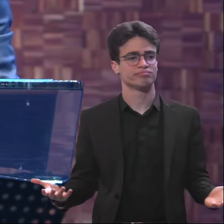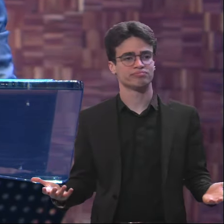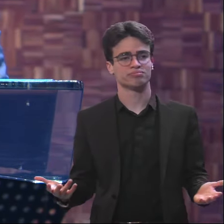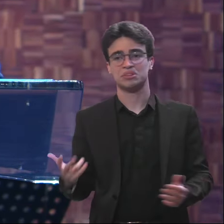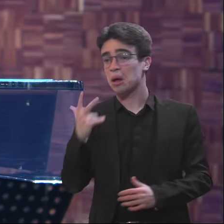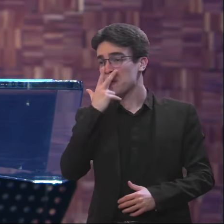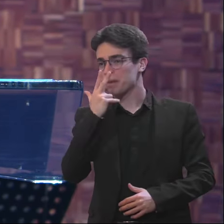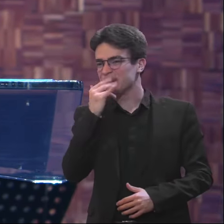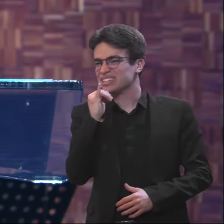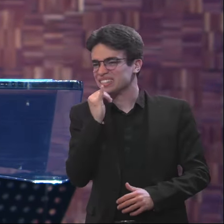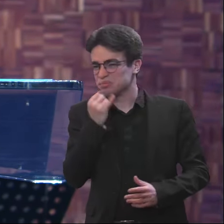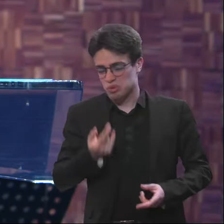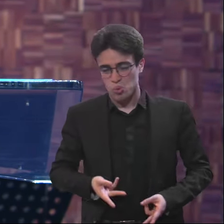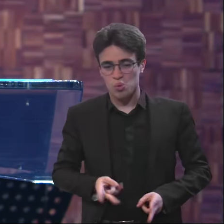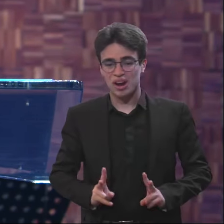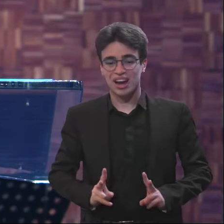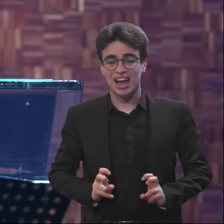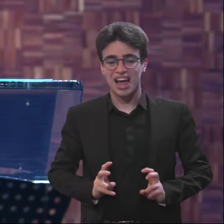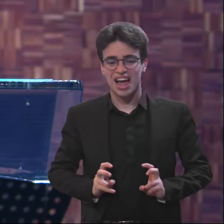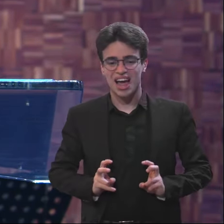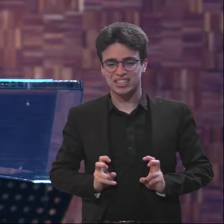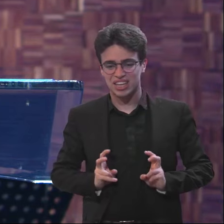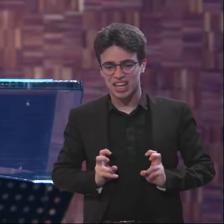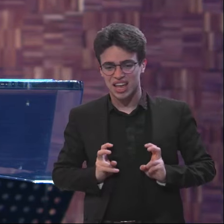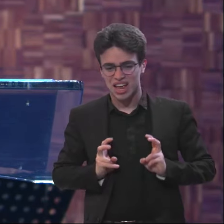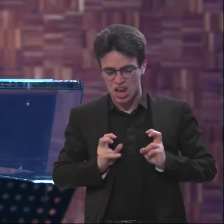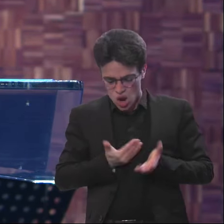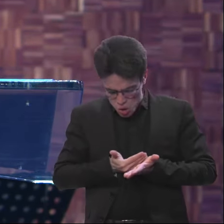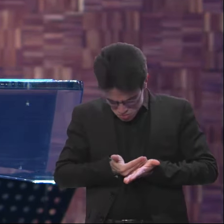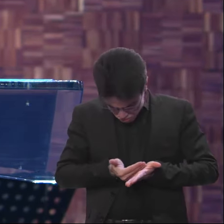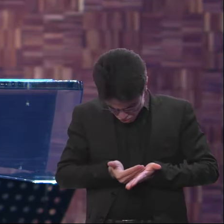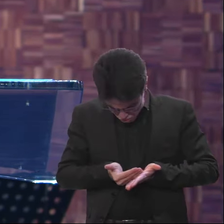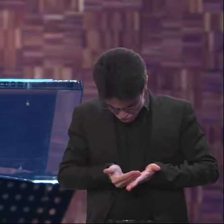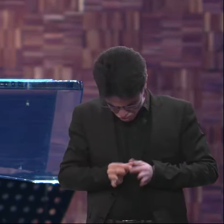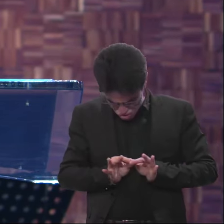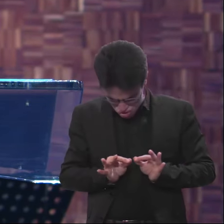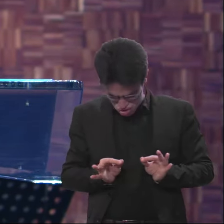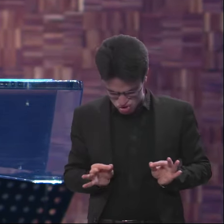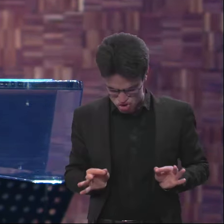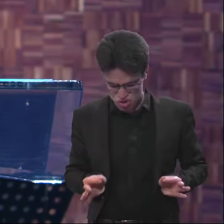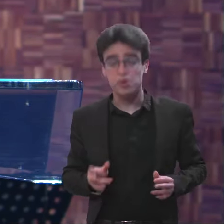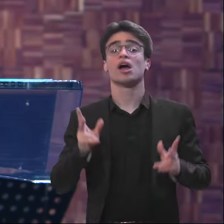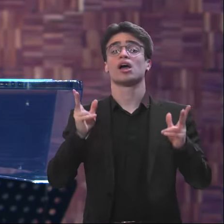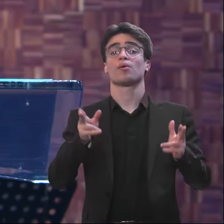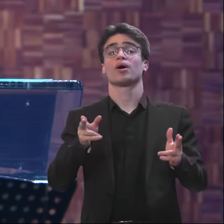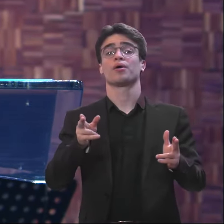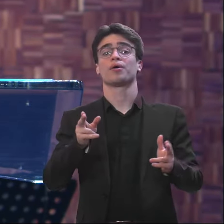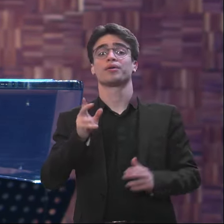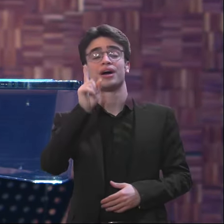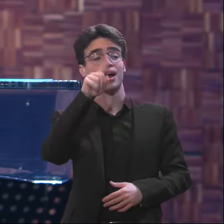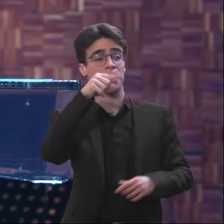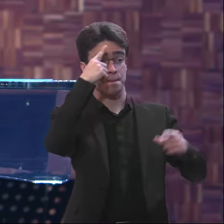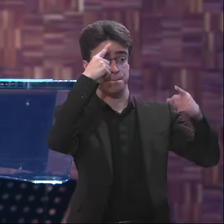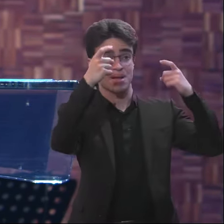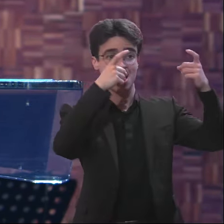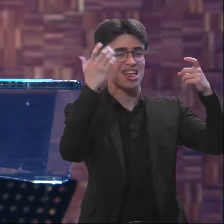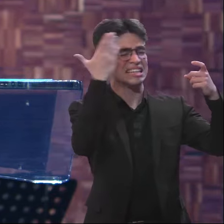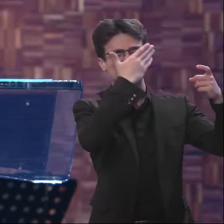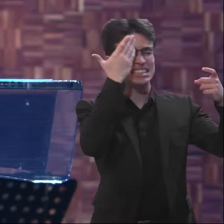câncer silencioso. As batalhas invisíveis, elas se alastram e minam